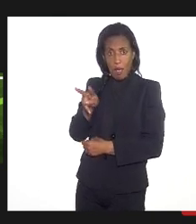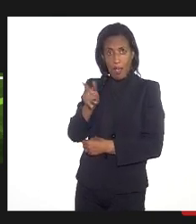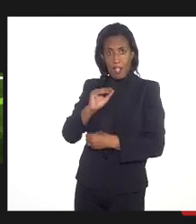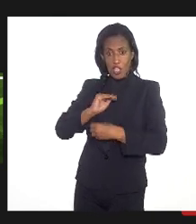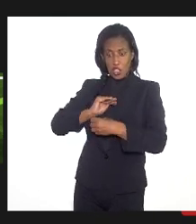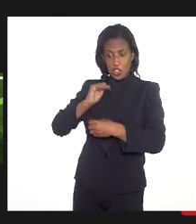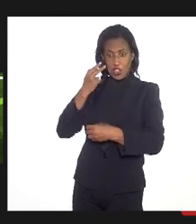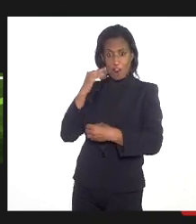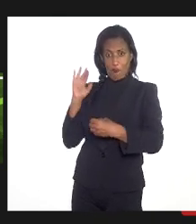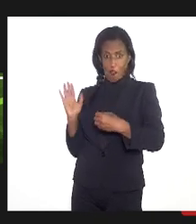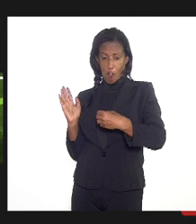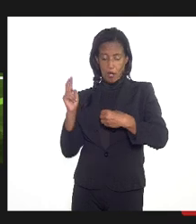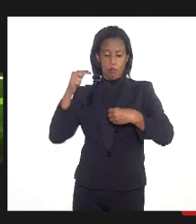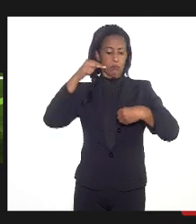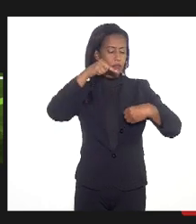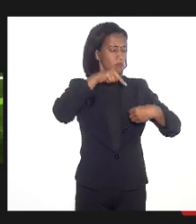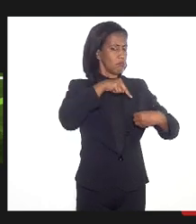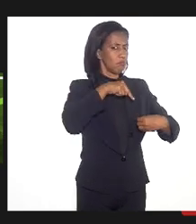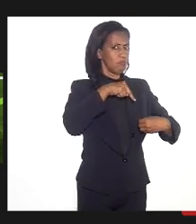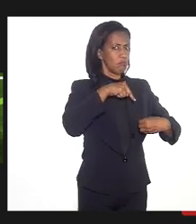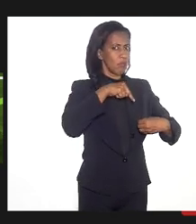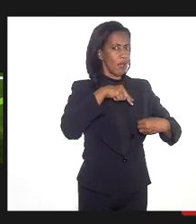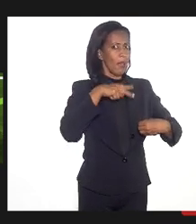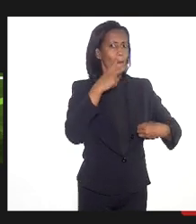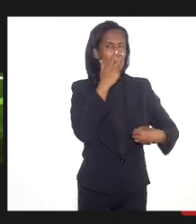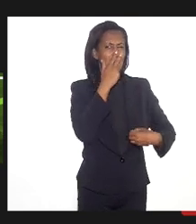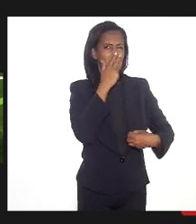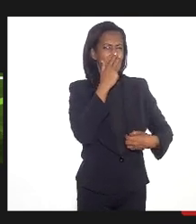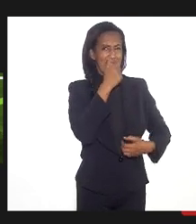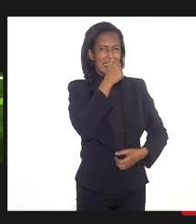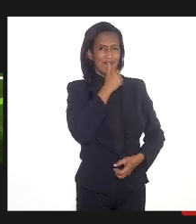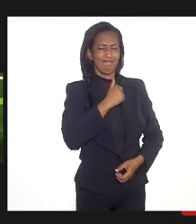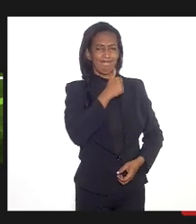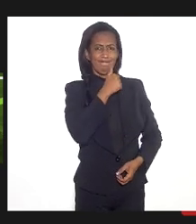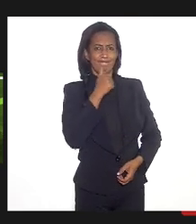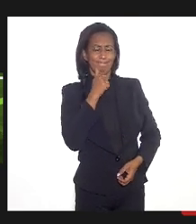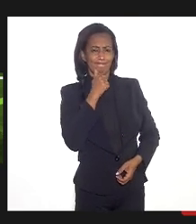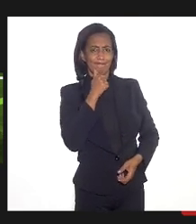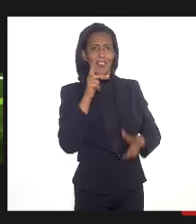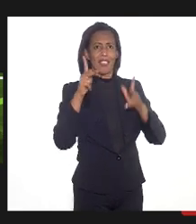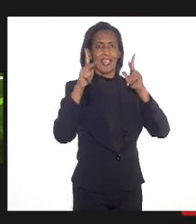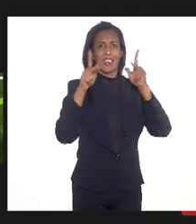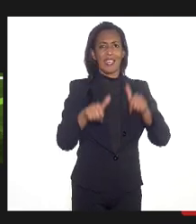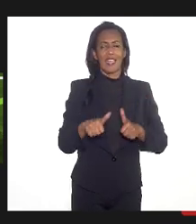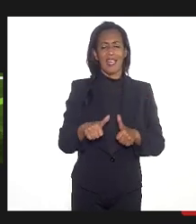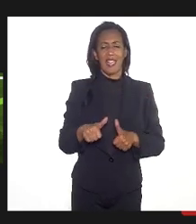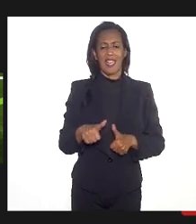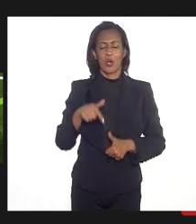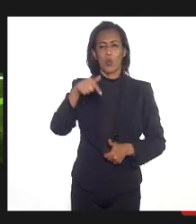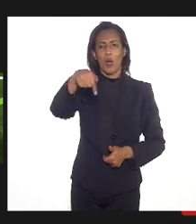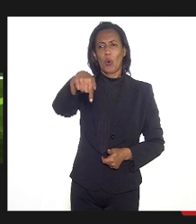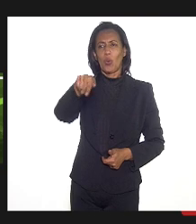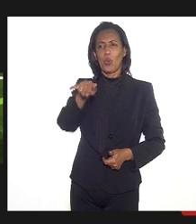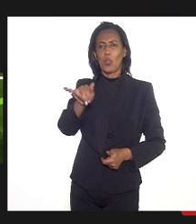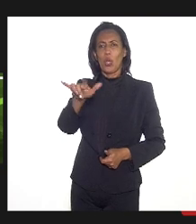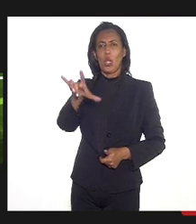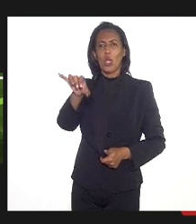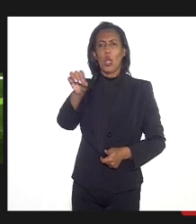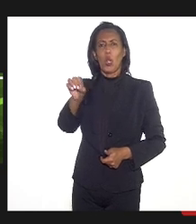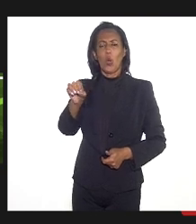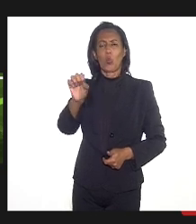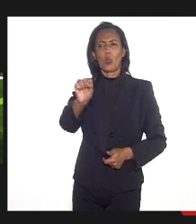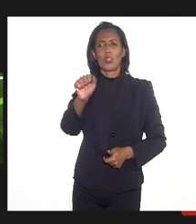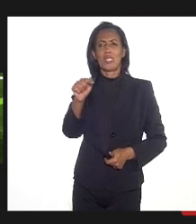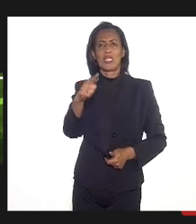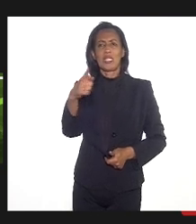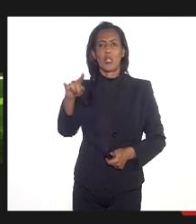é muito assim, sacrificado. É igual o Quilombo São José da Serra. Quando fala no Quilombo São José